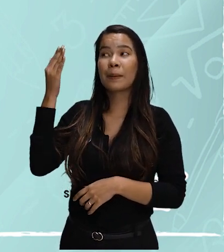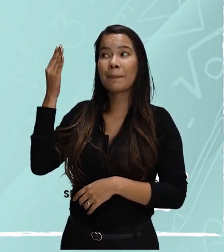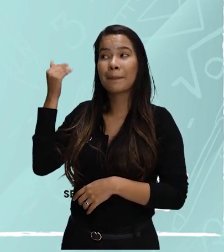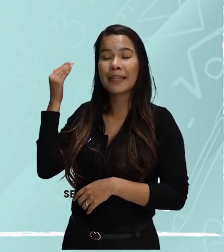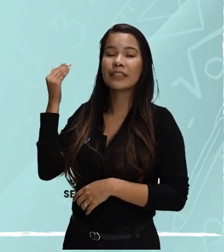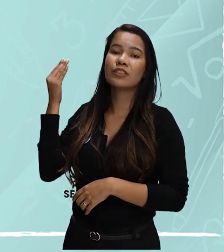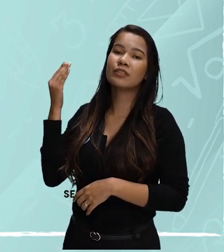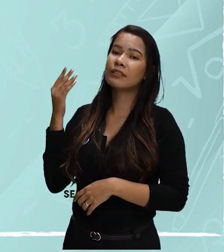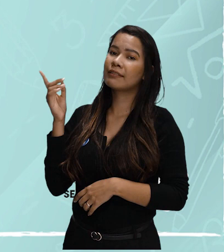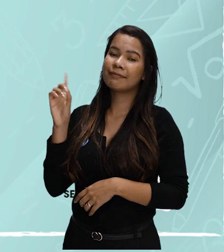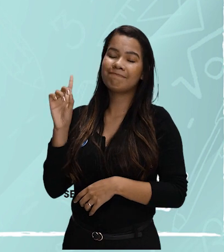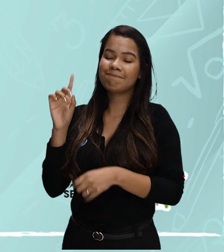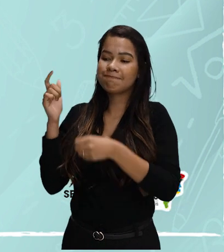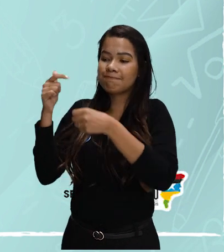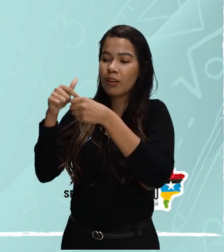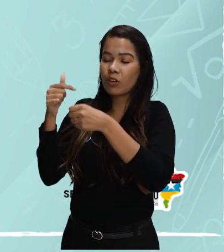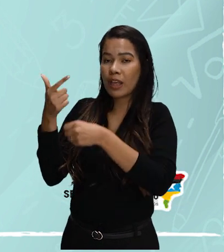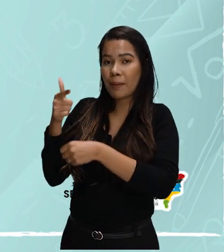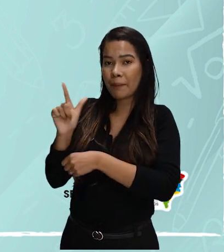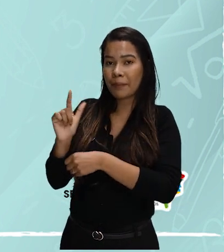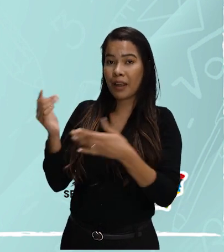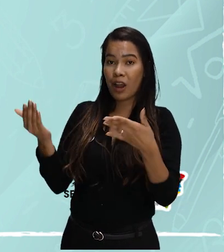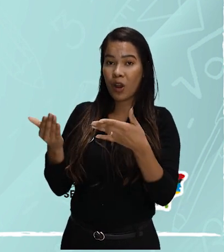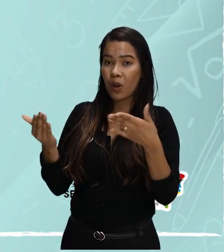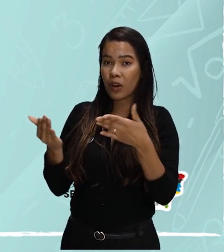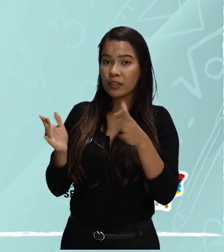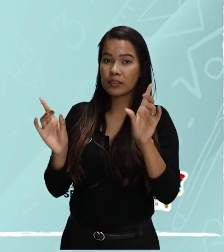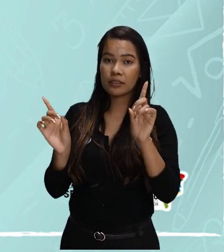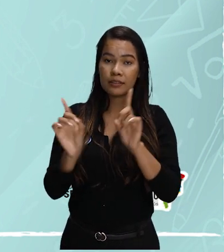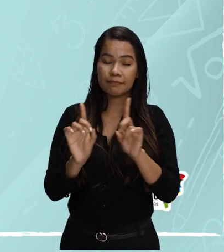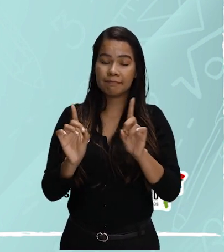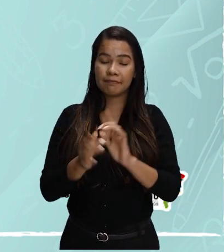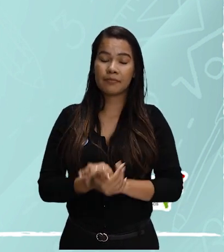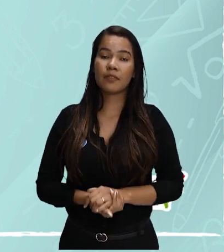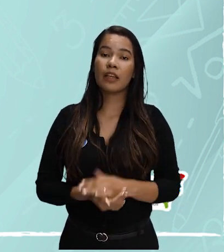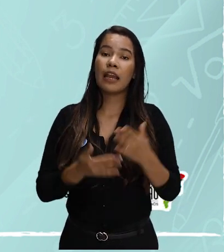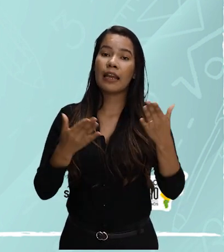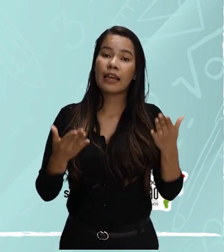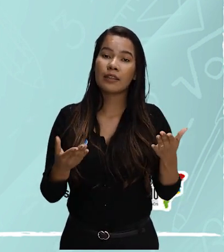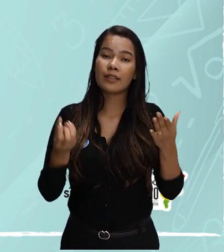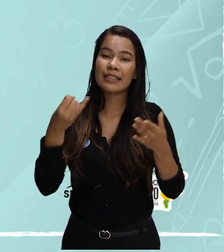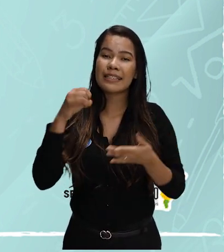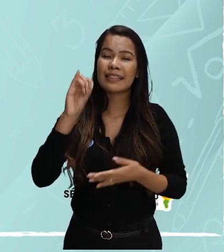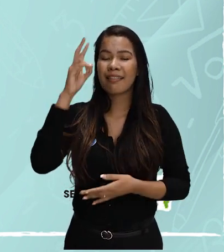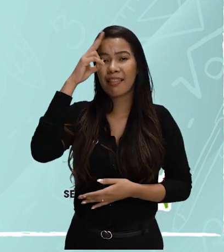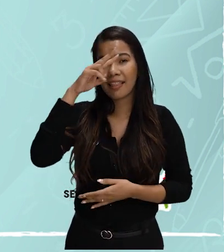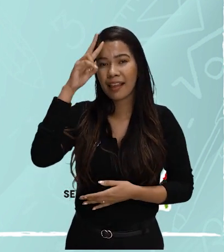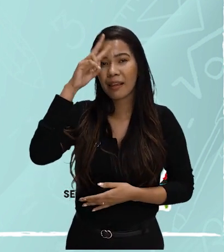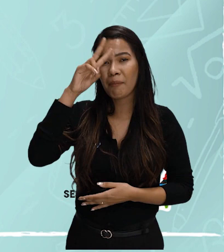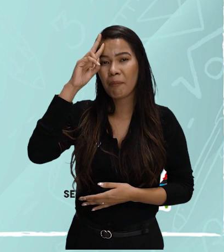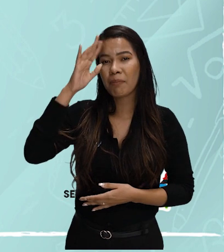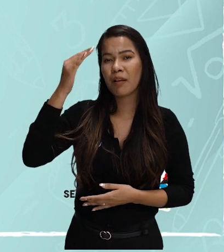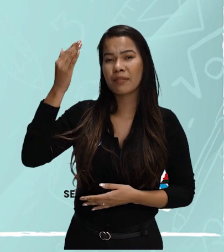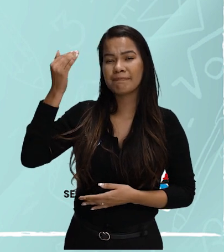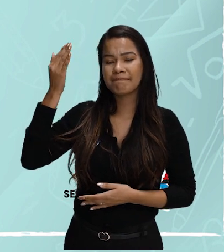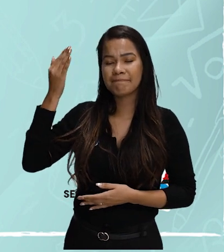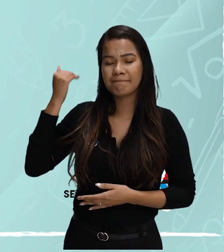mais. Ele se reporta a uma época, quando ele fala trovador, aquele que compõe